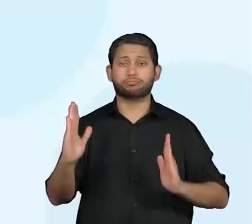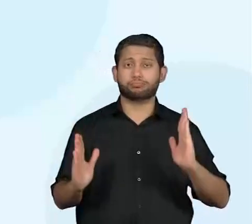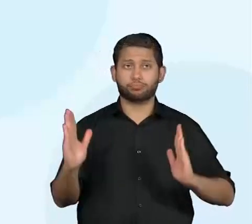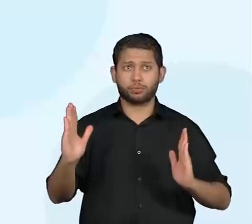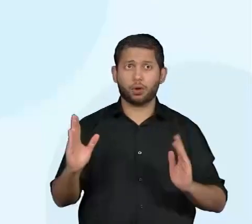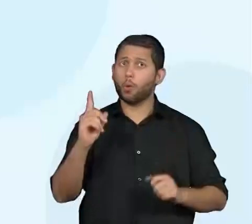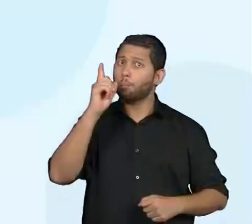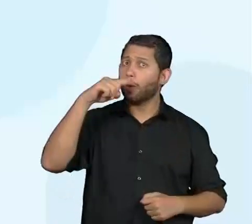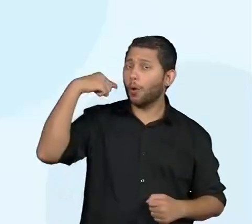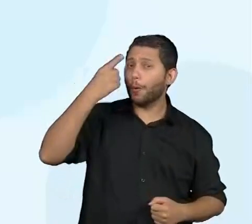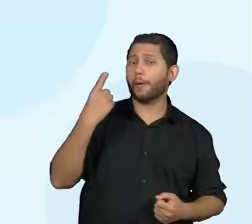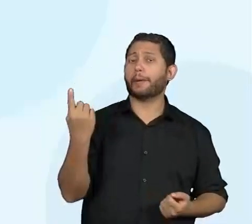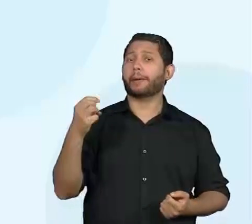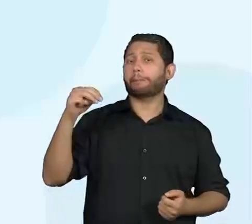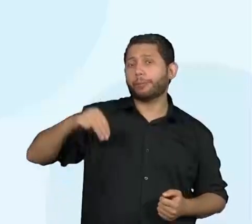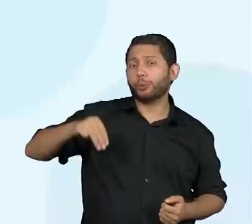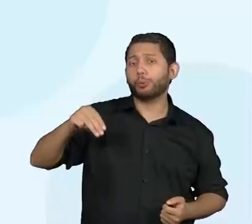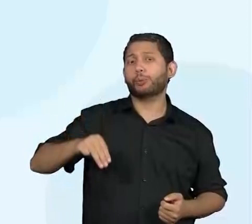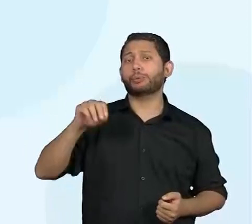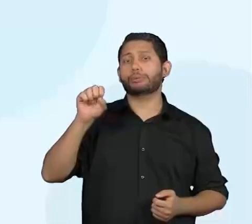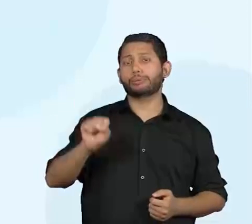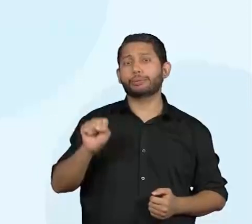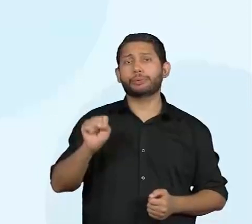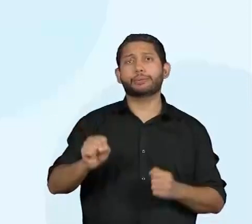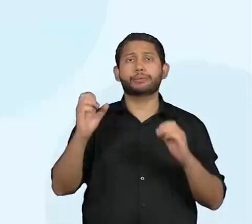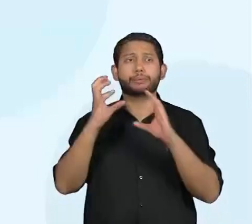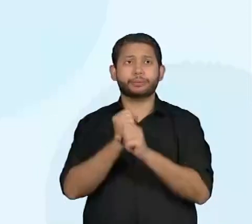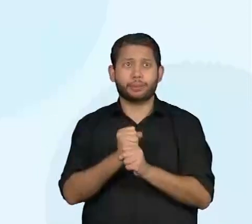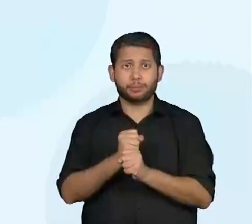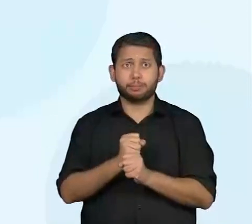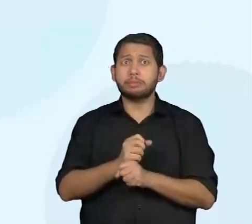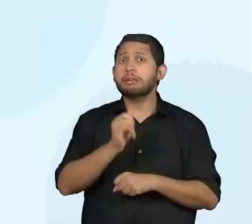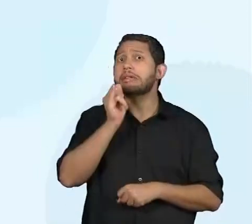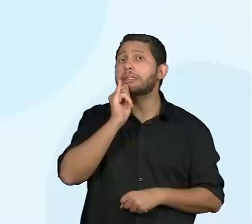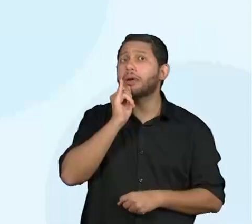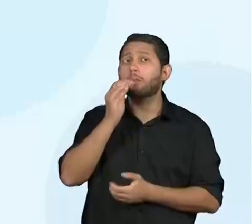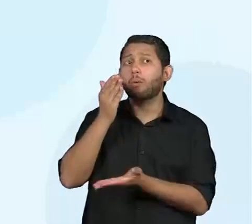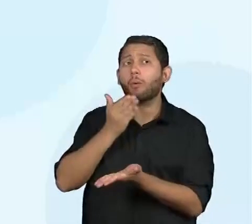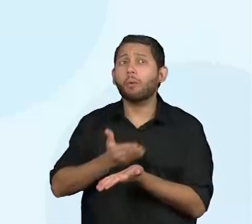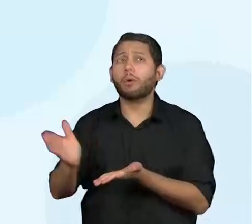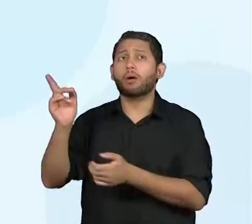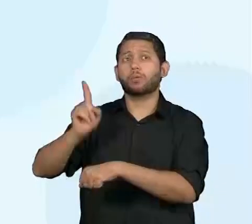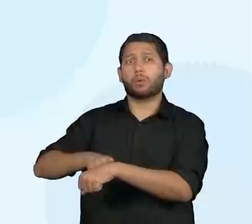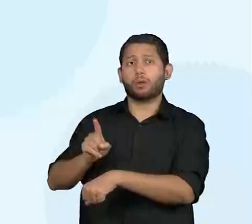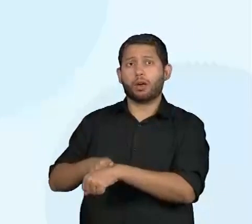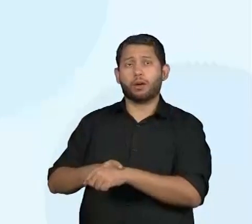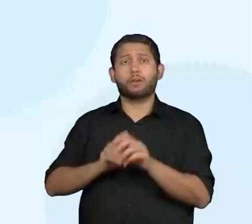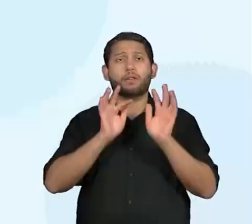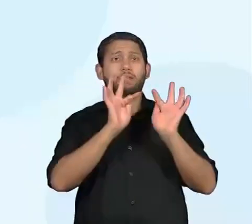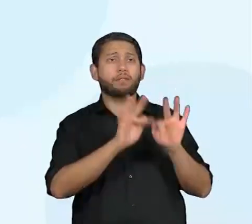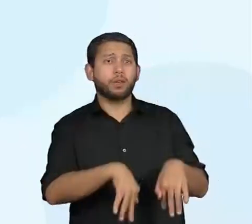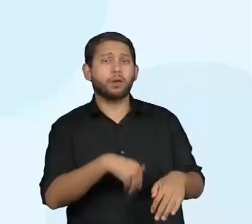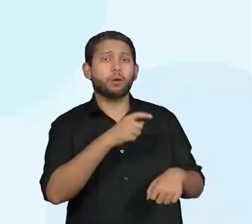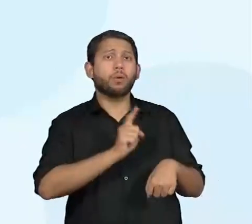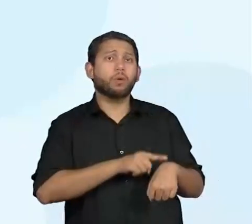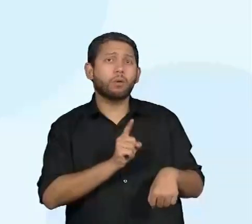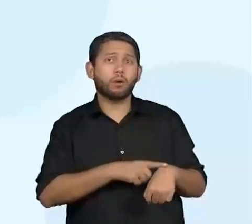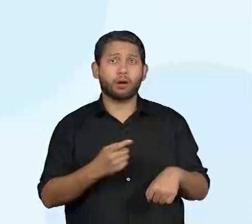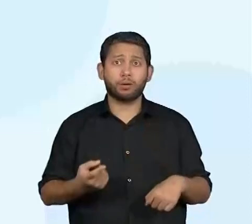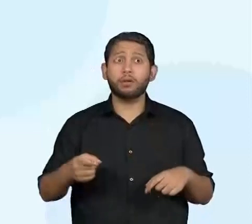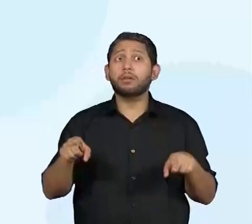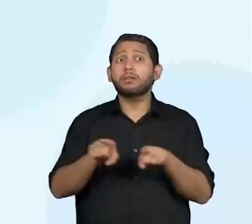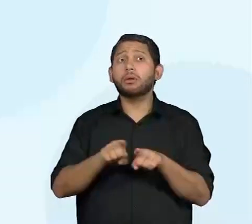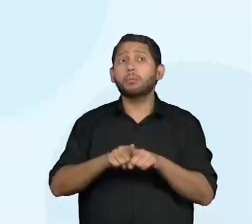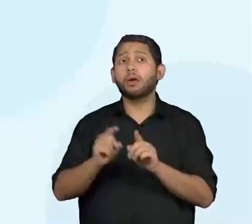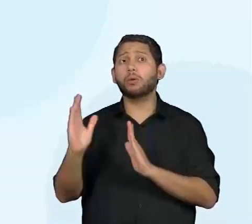em situações relacionadas ao cotidiano, como informar os horários de início e término de realização de uma tarefa e a sua